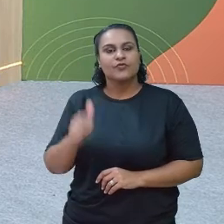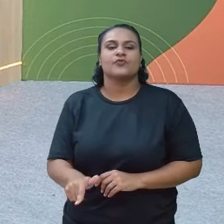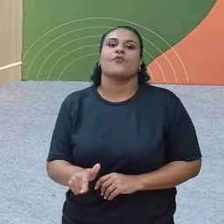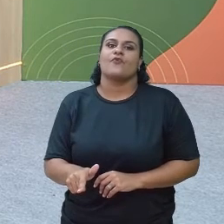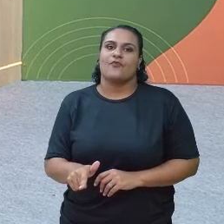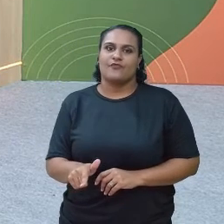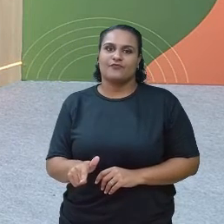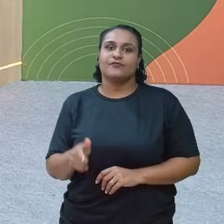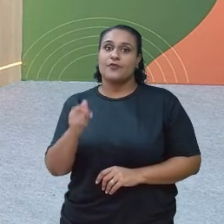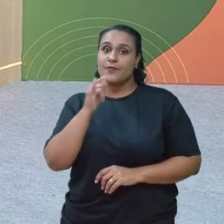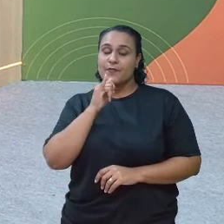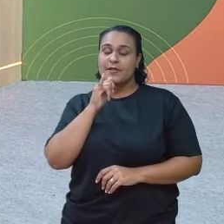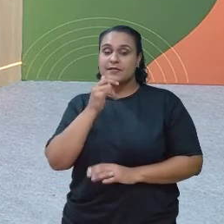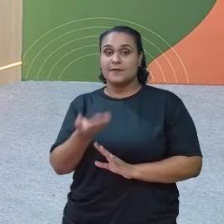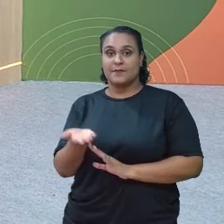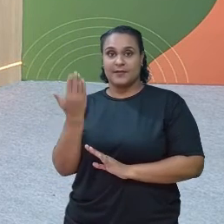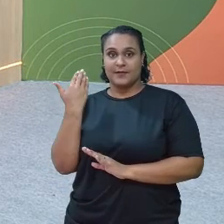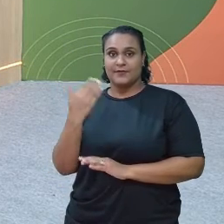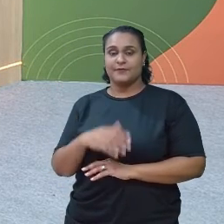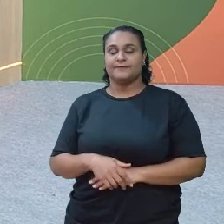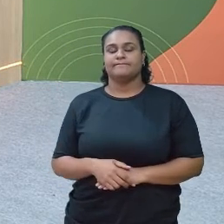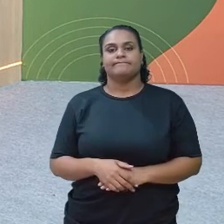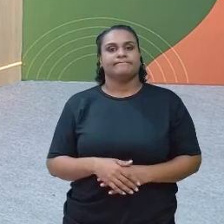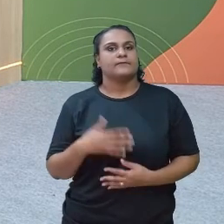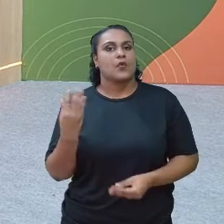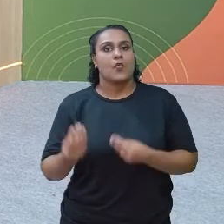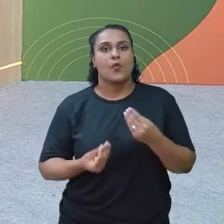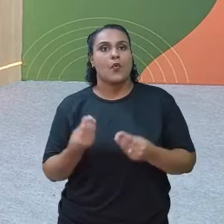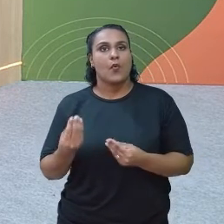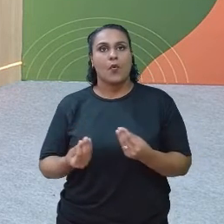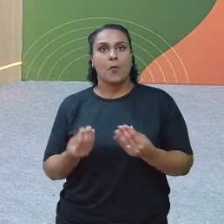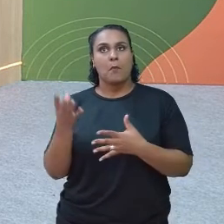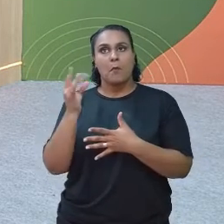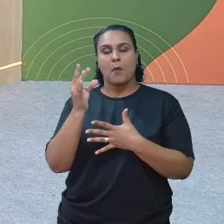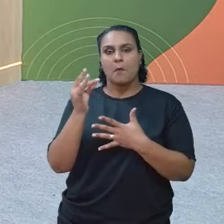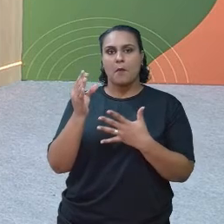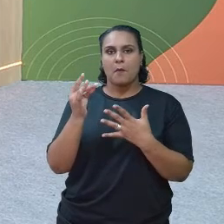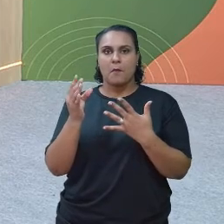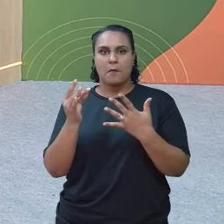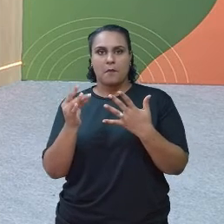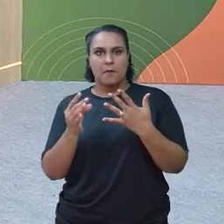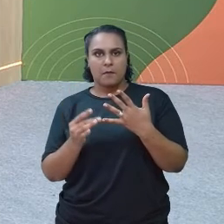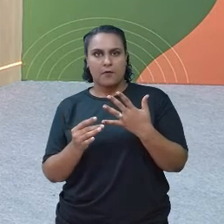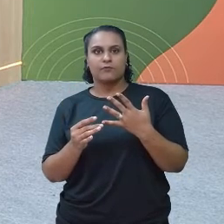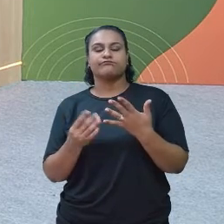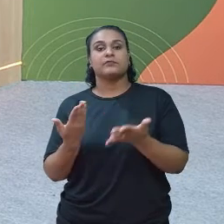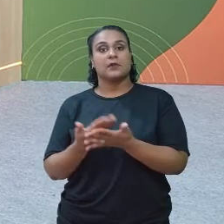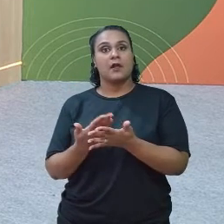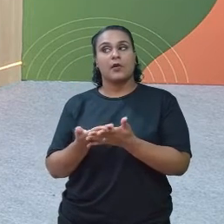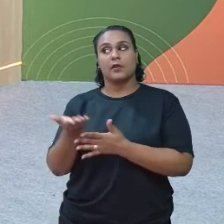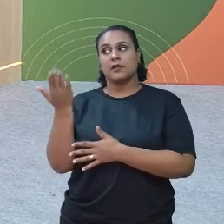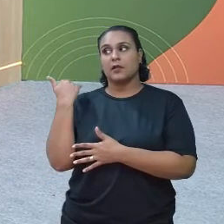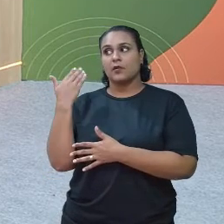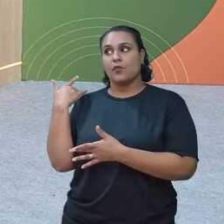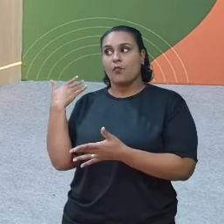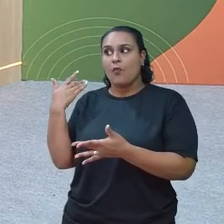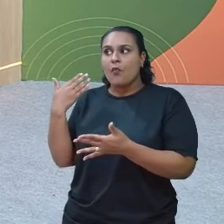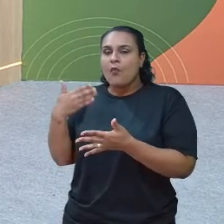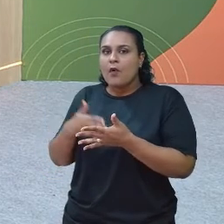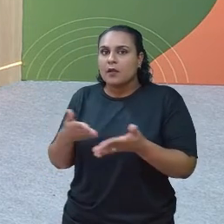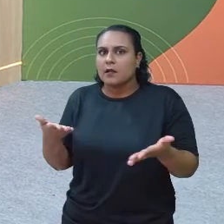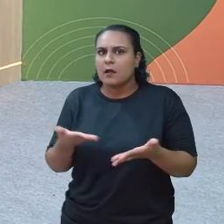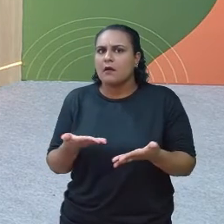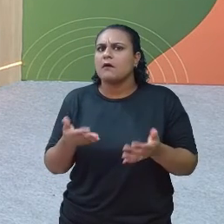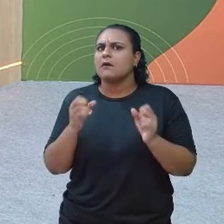fez no exemplo anterior. Ou seja, como é que toda essa descrição que a gente está fazendo desde a aula anterior, a gente pode